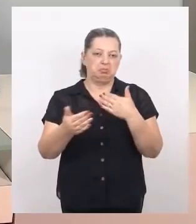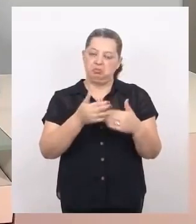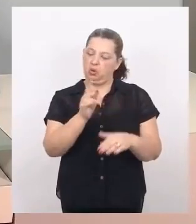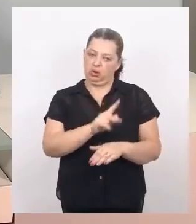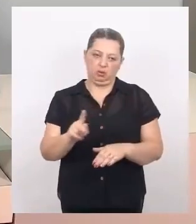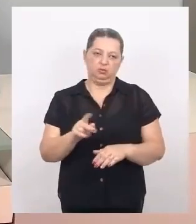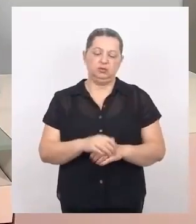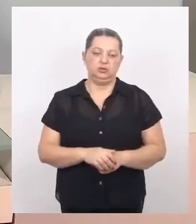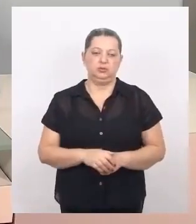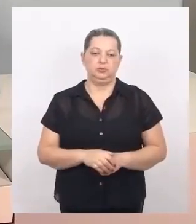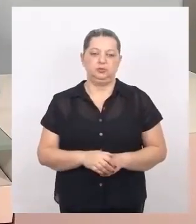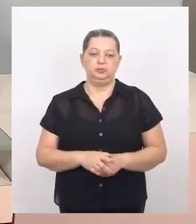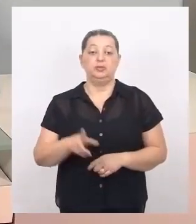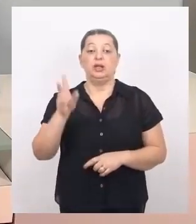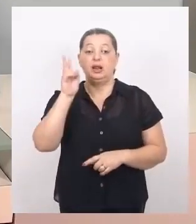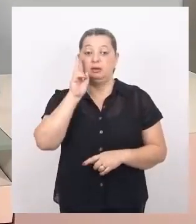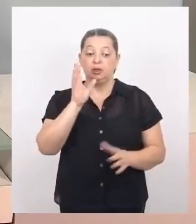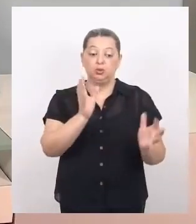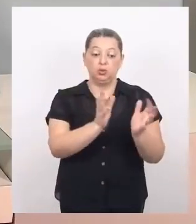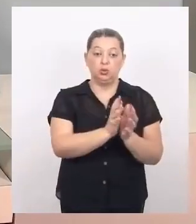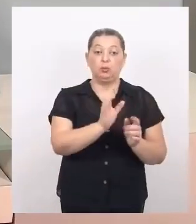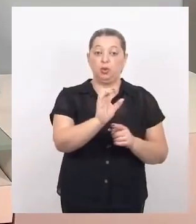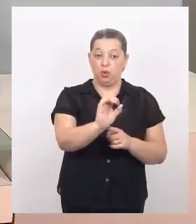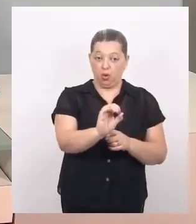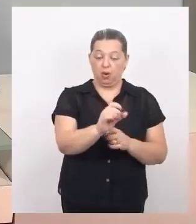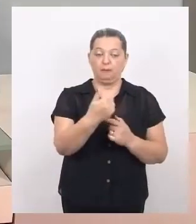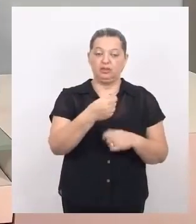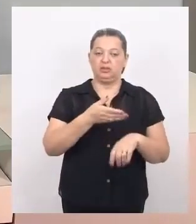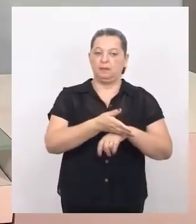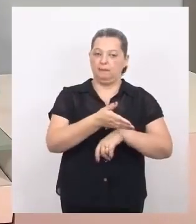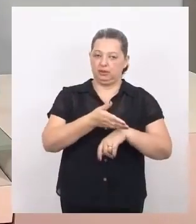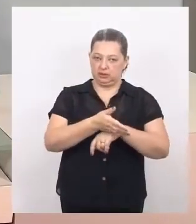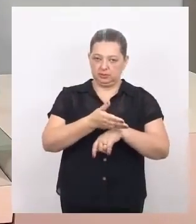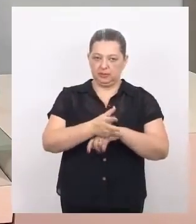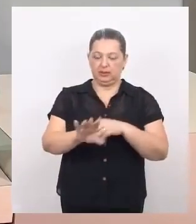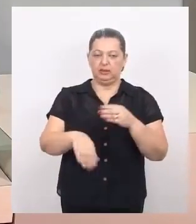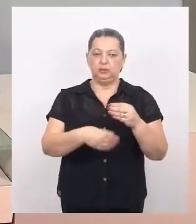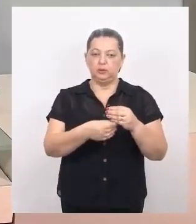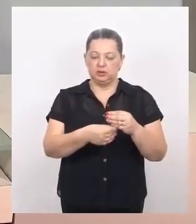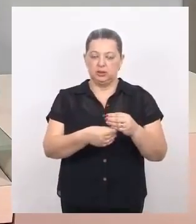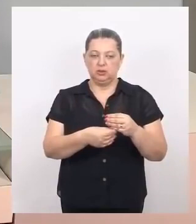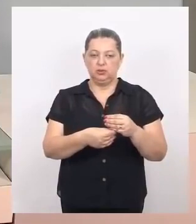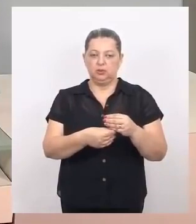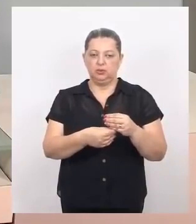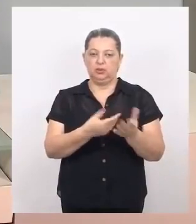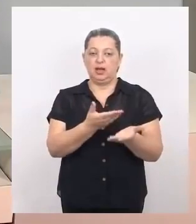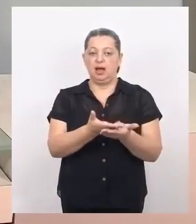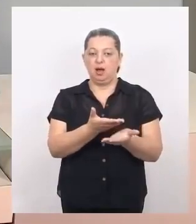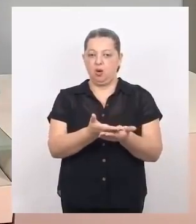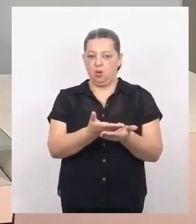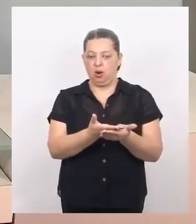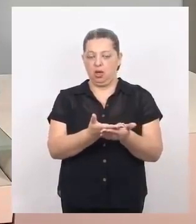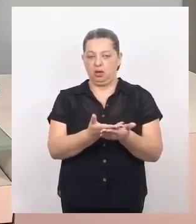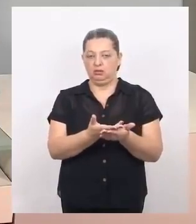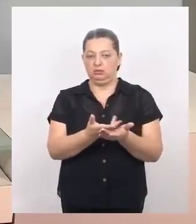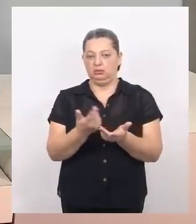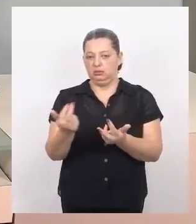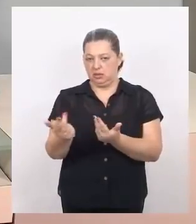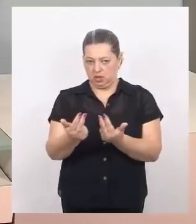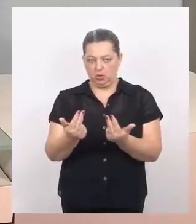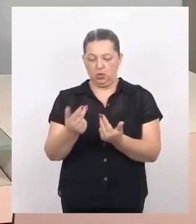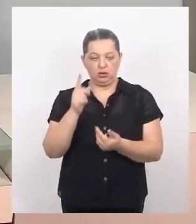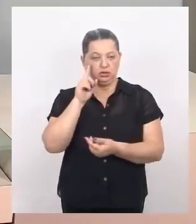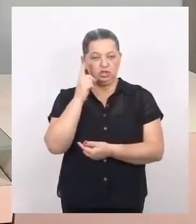bom? Lembrando que os categoria O precisam participar da atribuição de aulas igualmente lá no